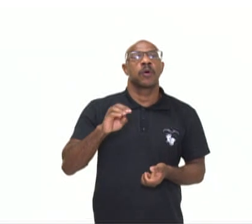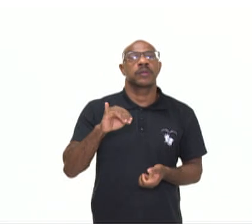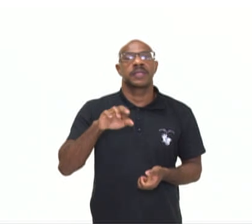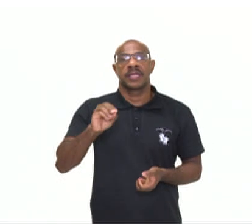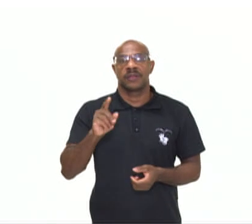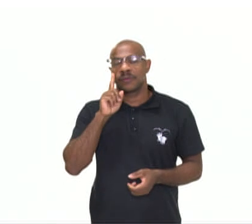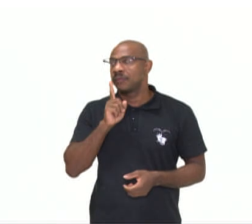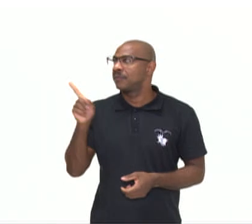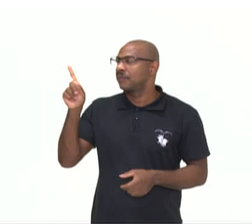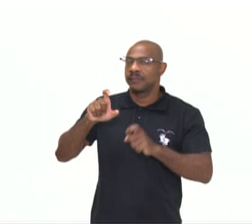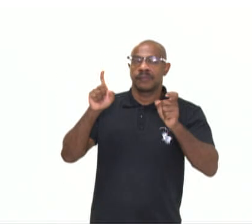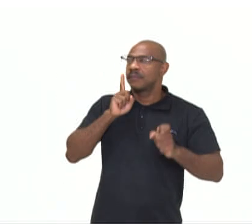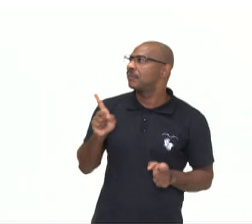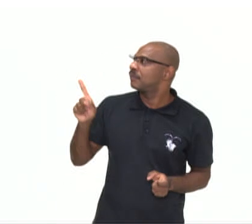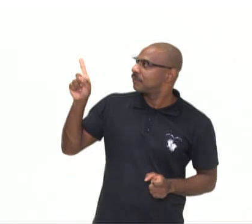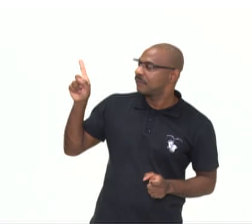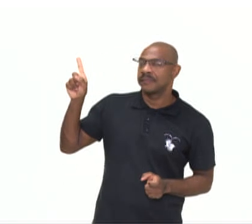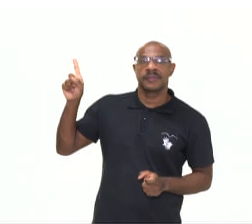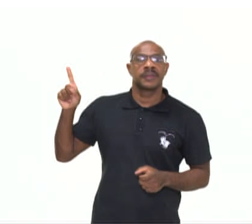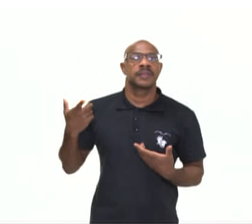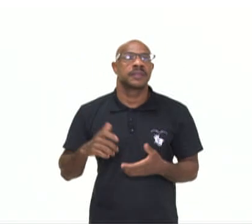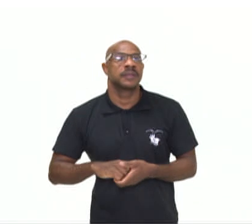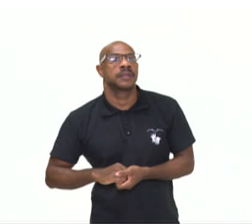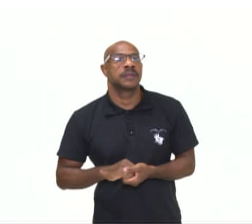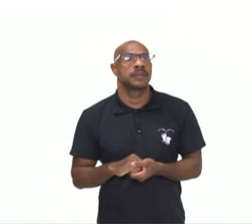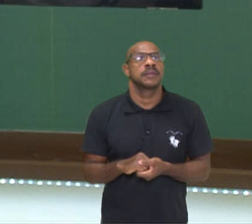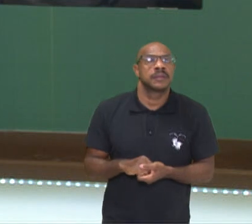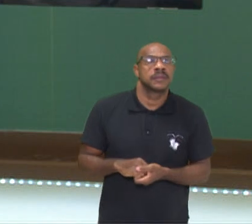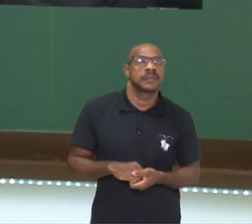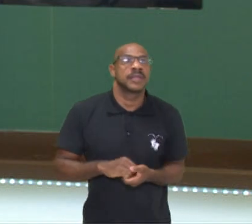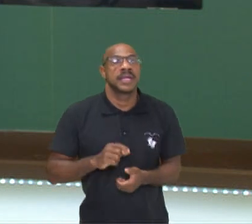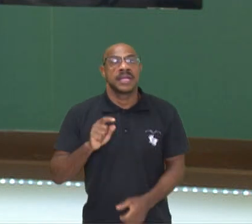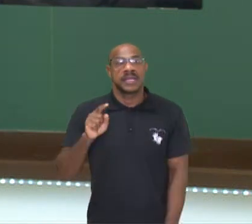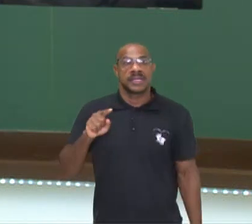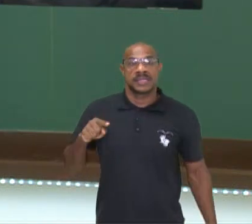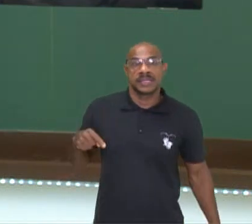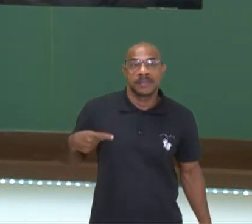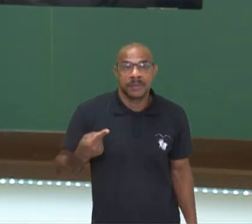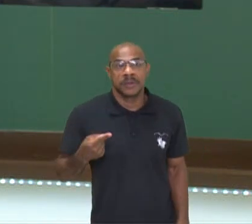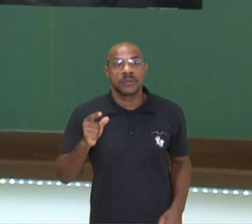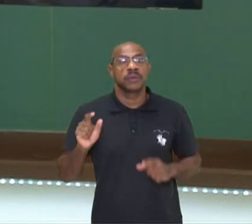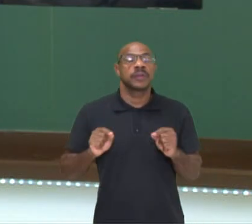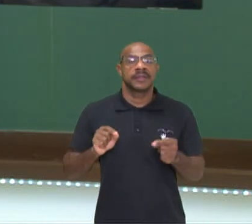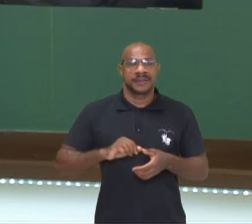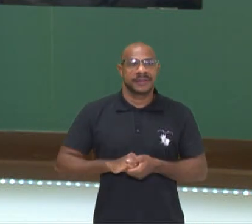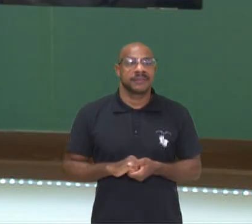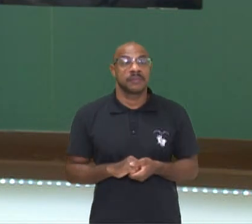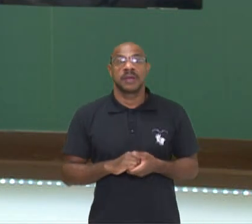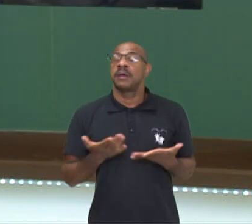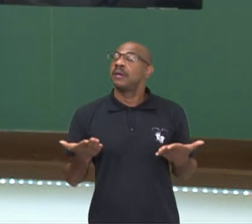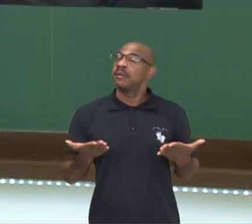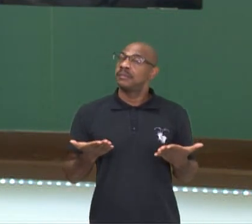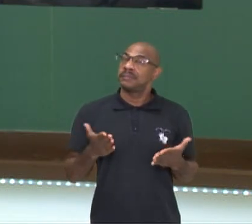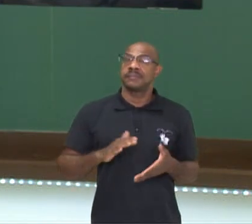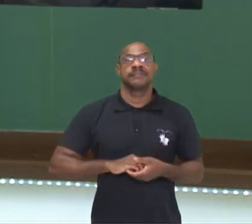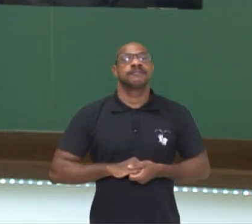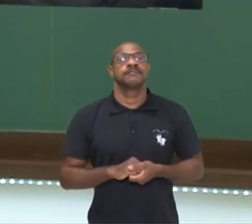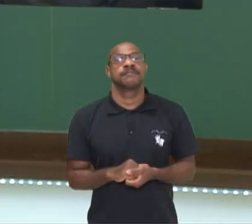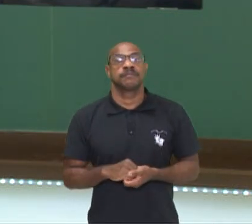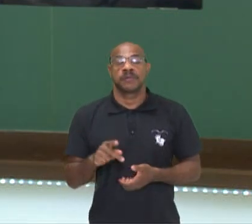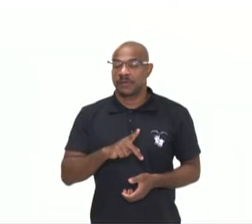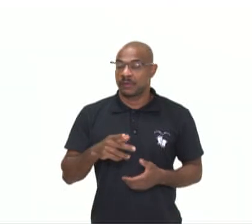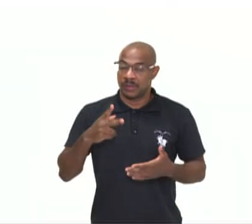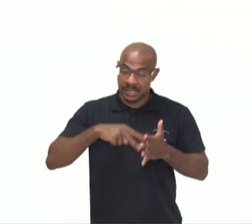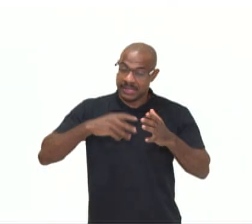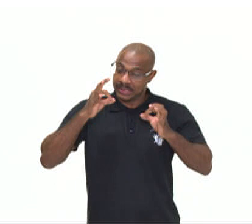entrevista entrevistar eu polpa o professor vamos ver certinho isso aí não tá lendo slide Vamos ver me senti o